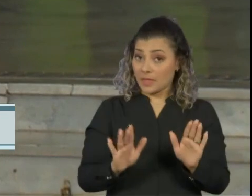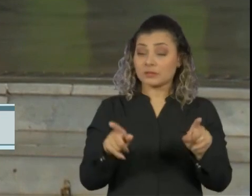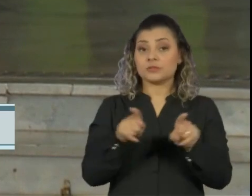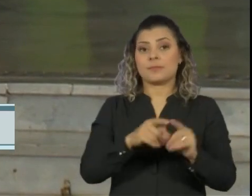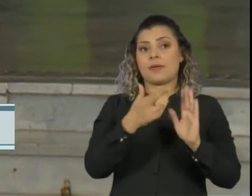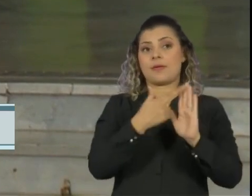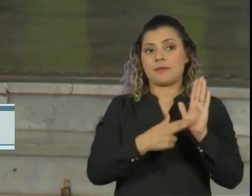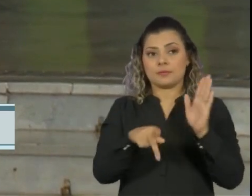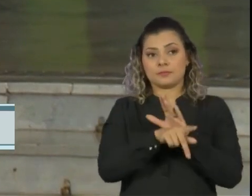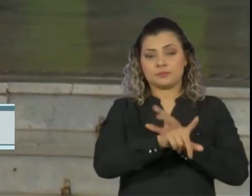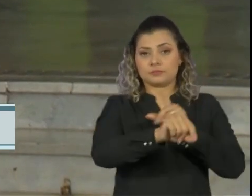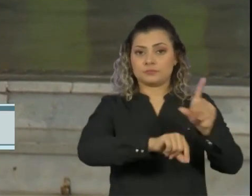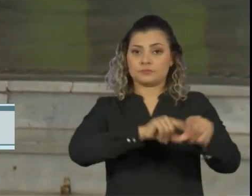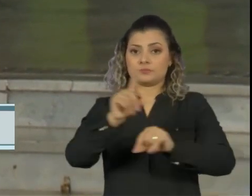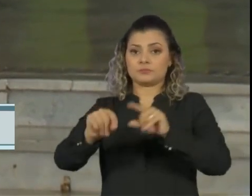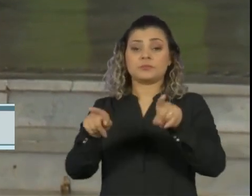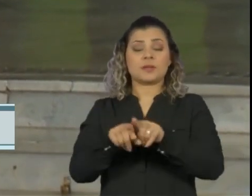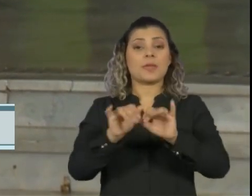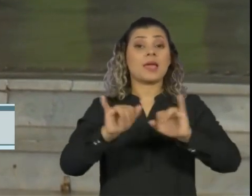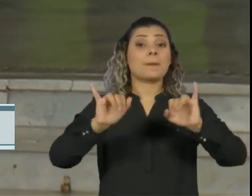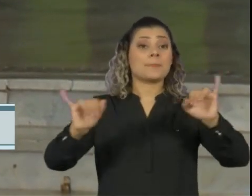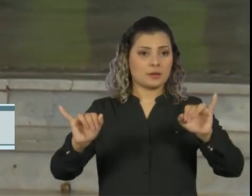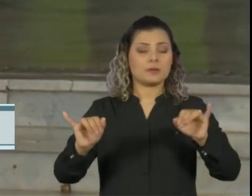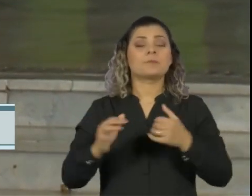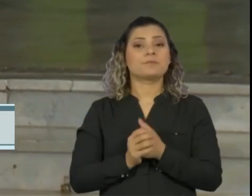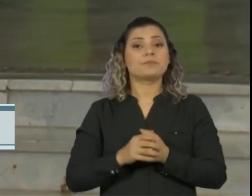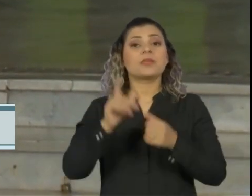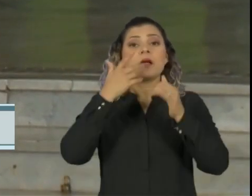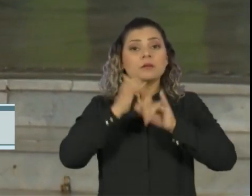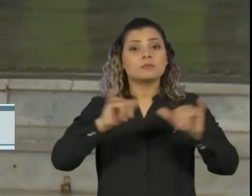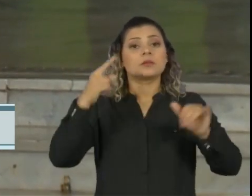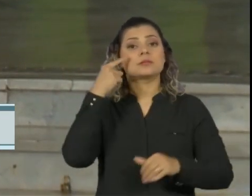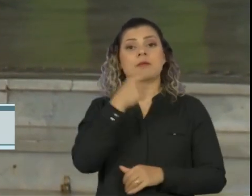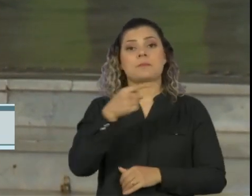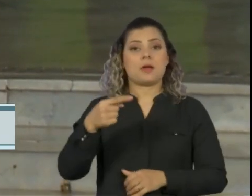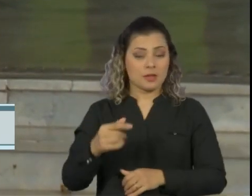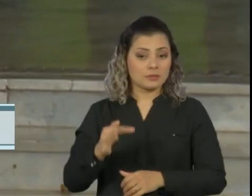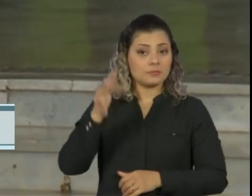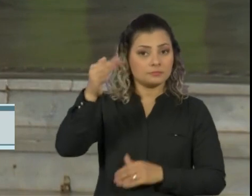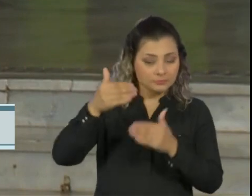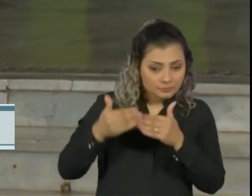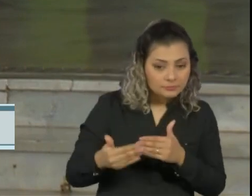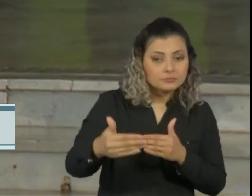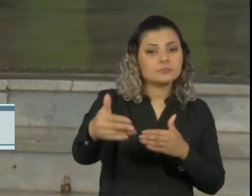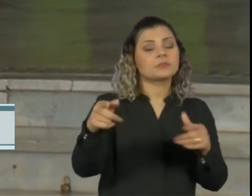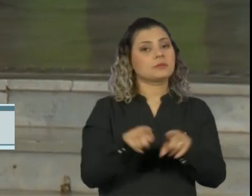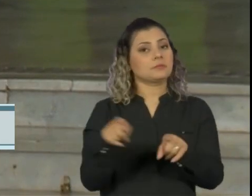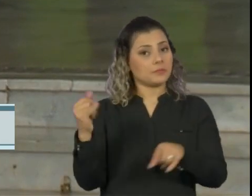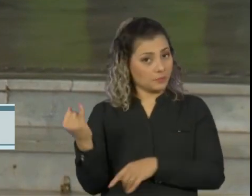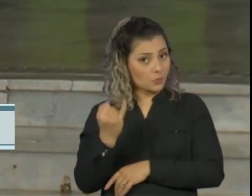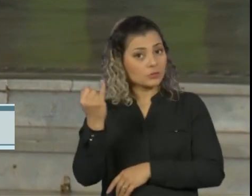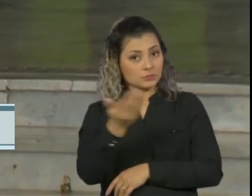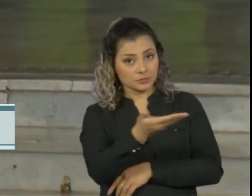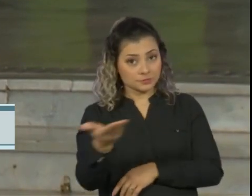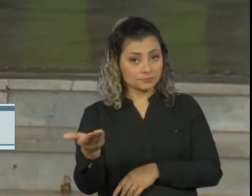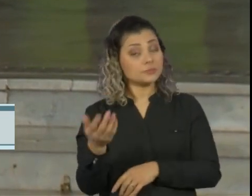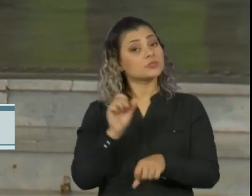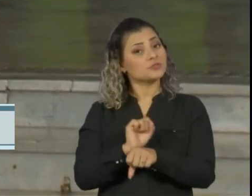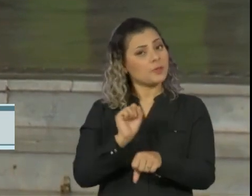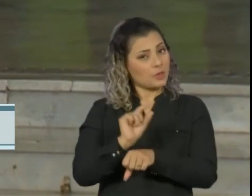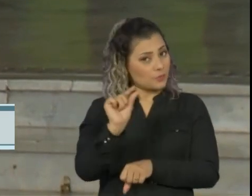critérios de recrutamento, bem como a campanha de recrutamento, será anunciado na próxima semana, como eu anunciei. Então, aguarde um